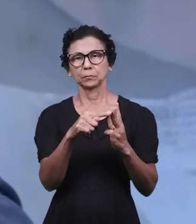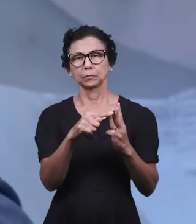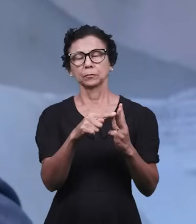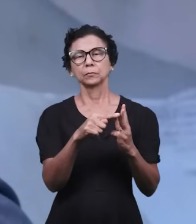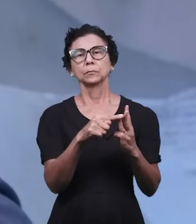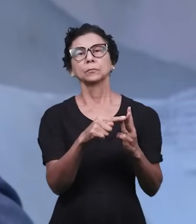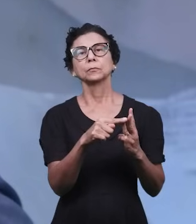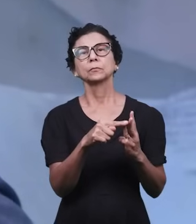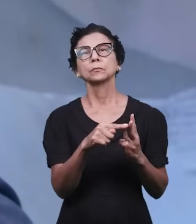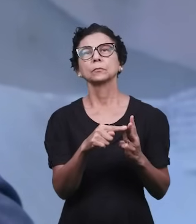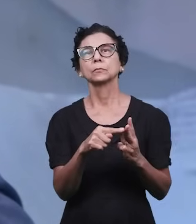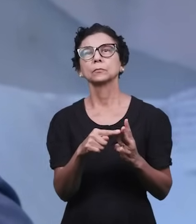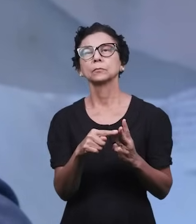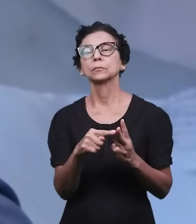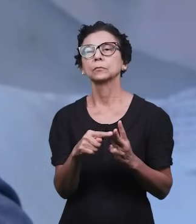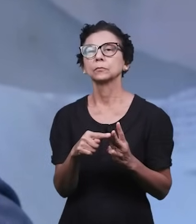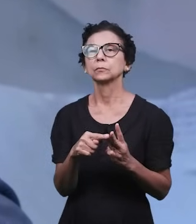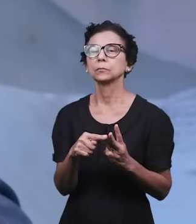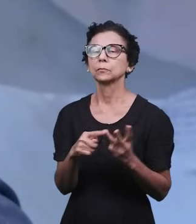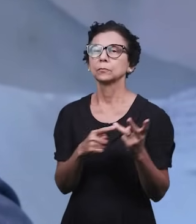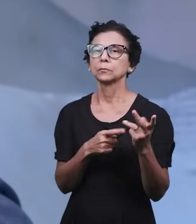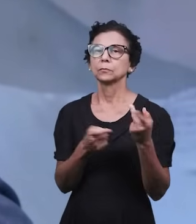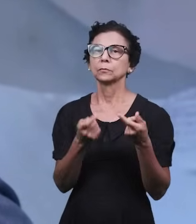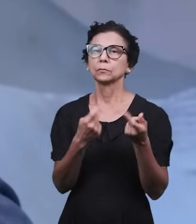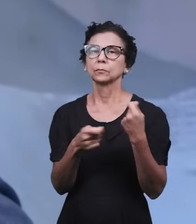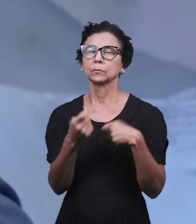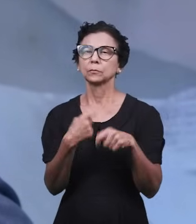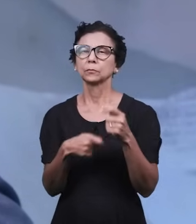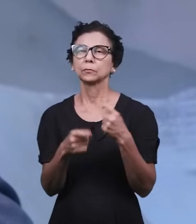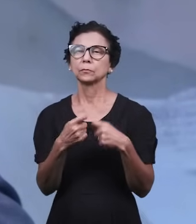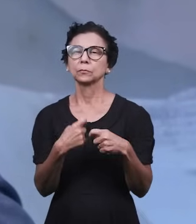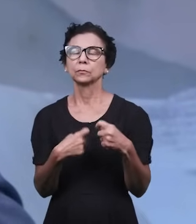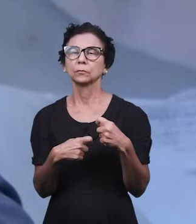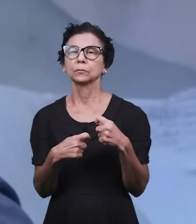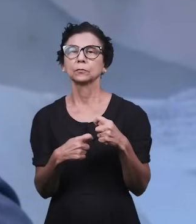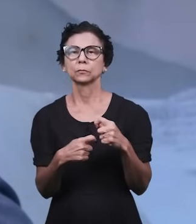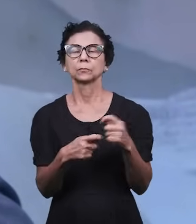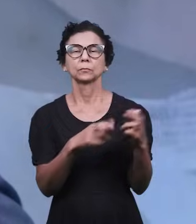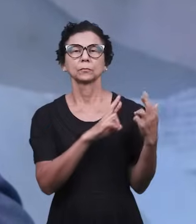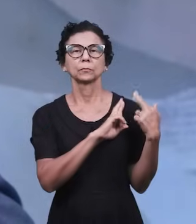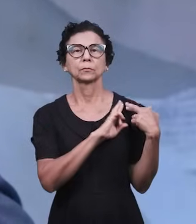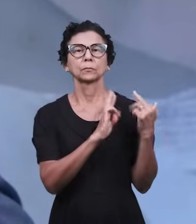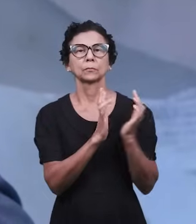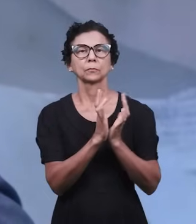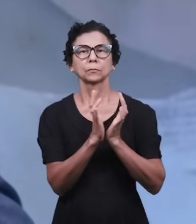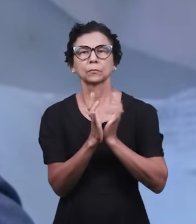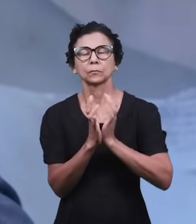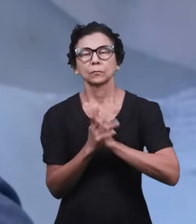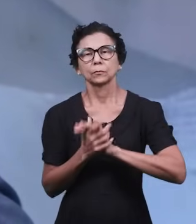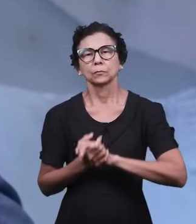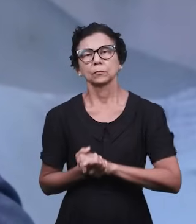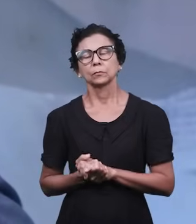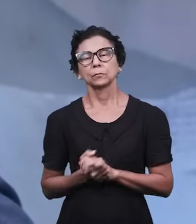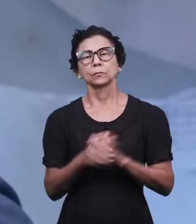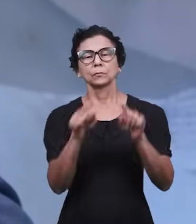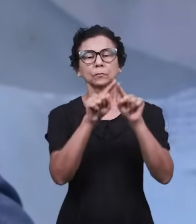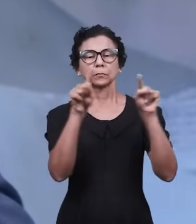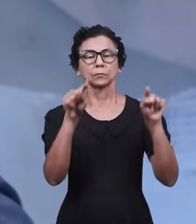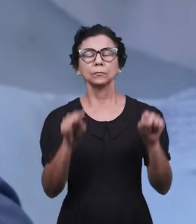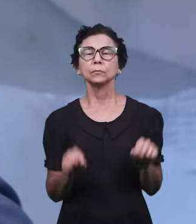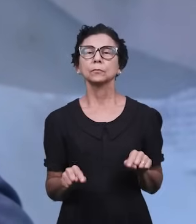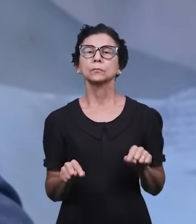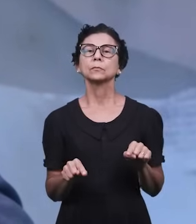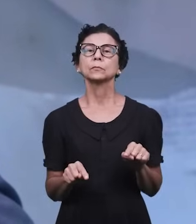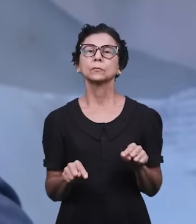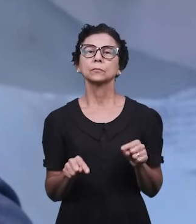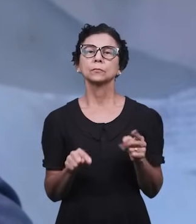igreja é feita por esses grupos, né? Iniciando desde funcionários até o gerente, diretoria, e depois